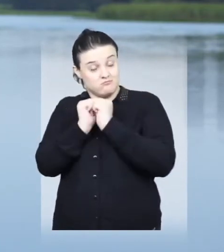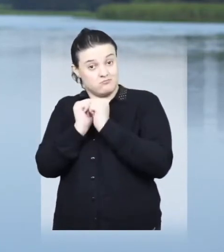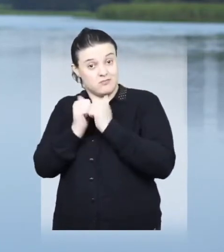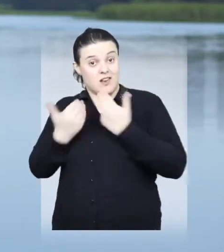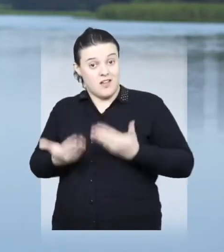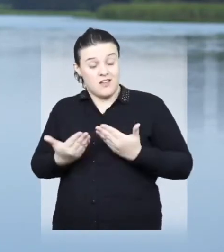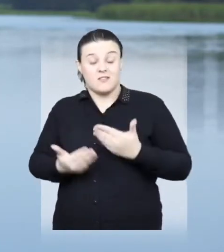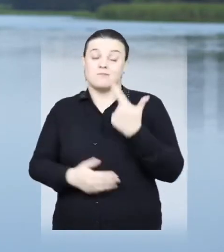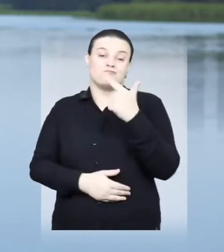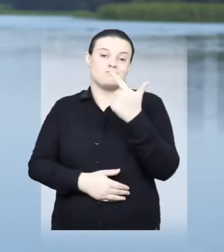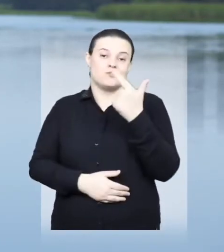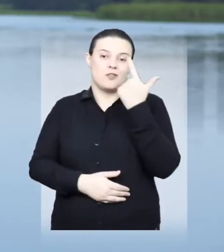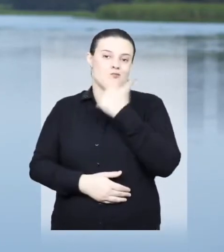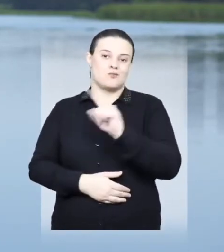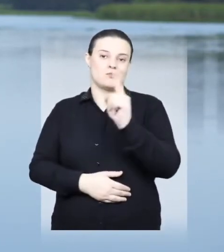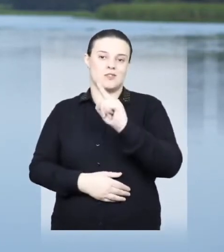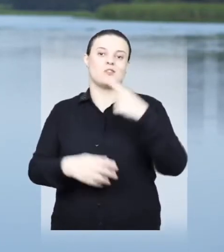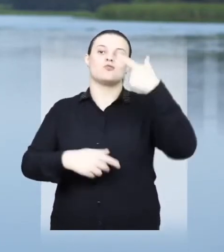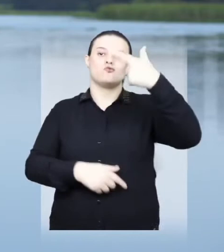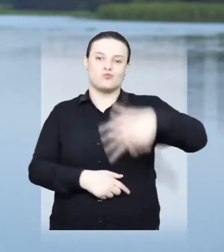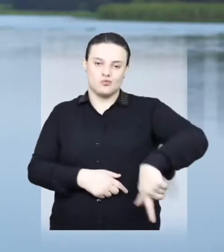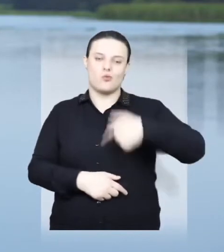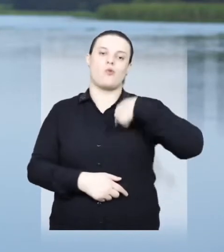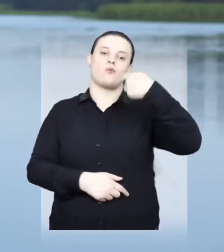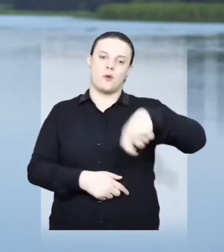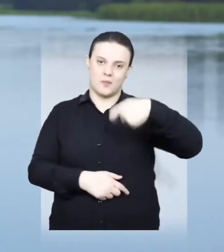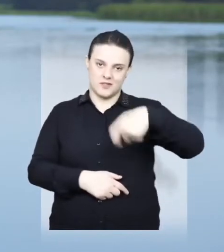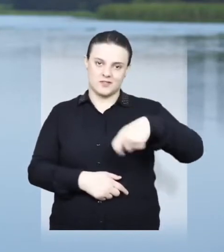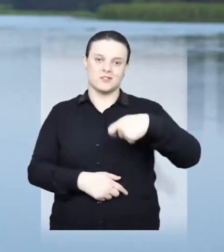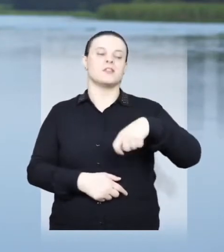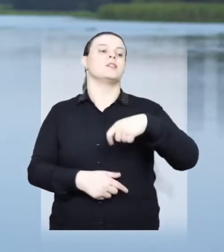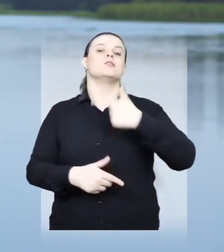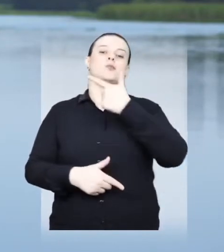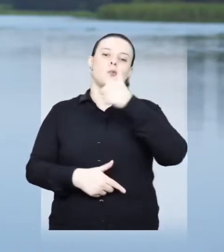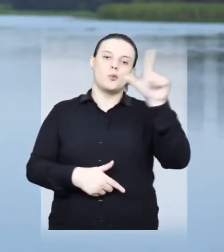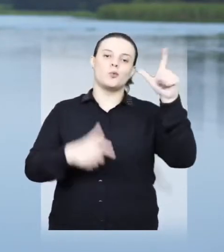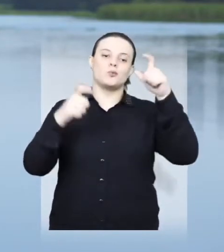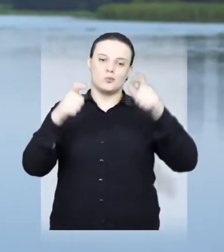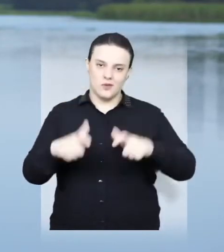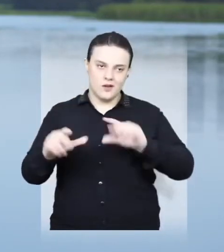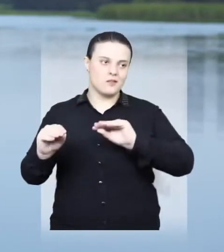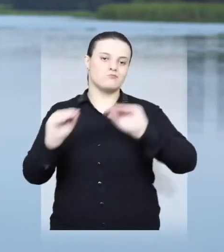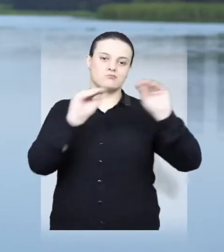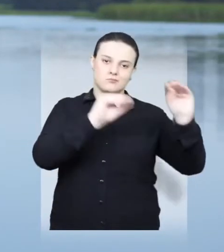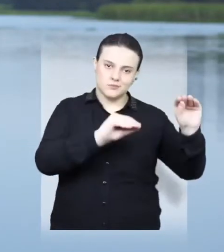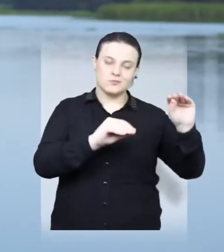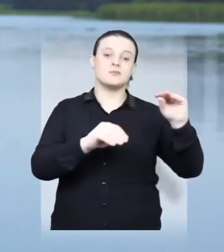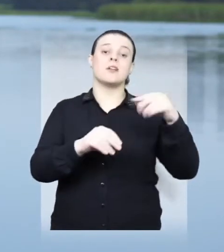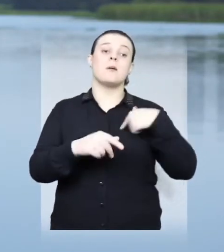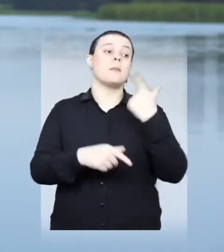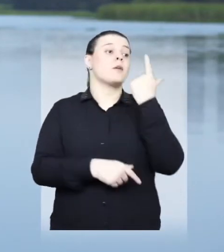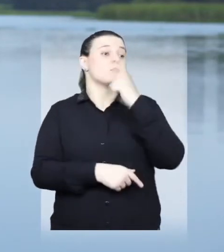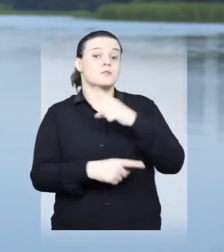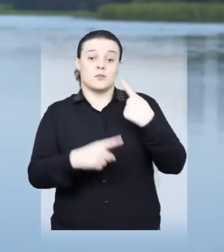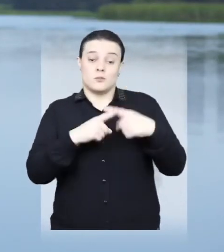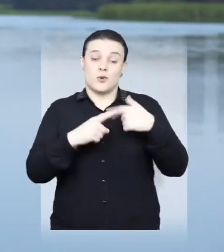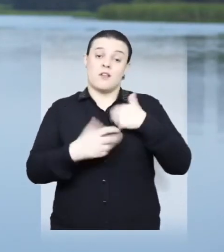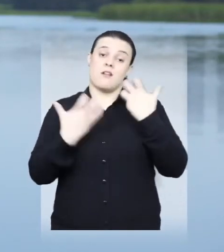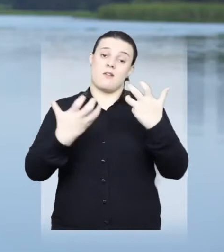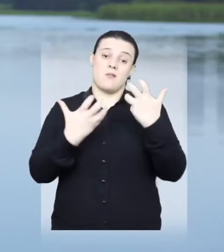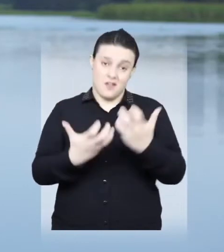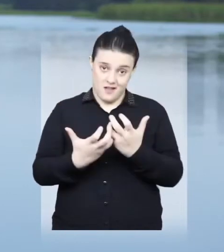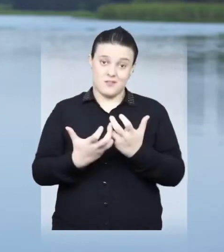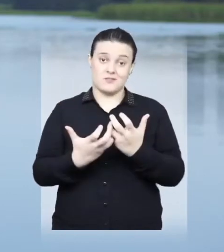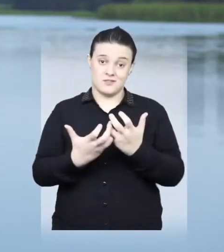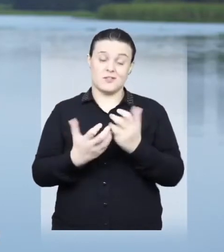Então, mais uma vez, eu tenho que sair dessa estrutura e ir buscar, porque o que eu